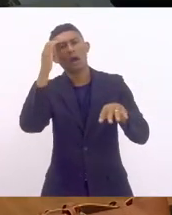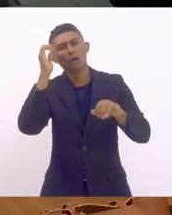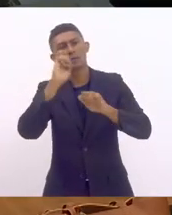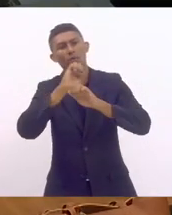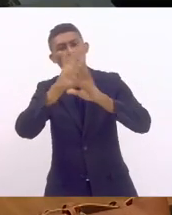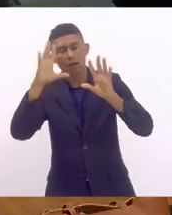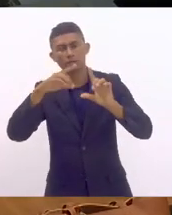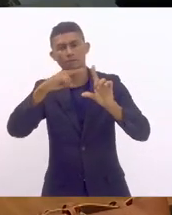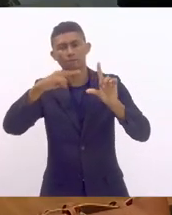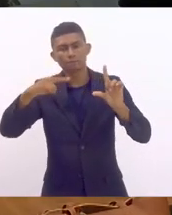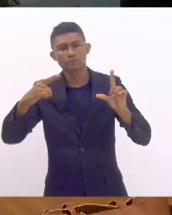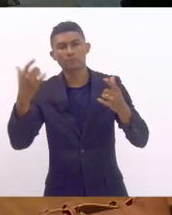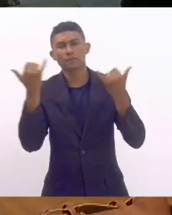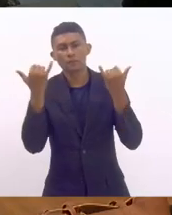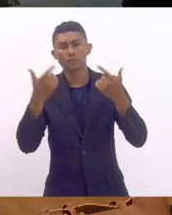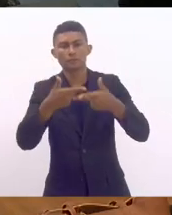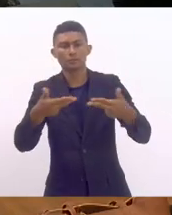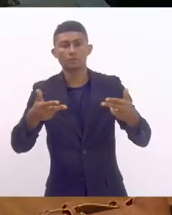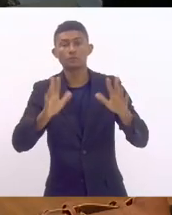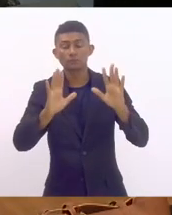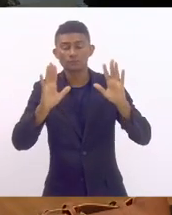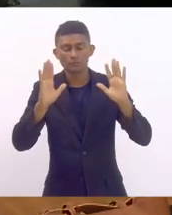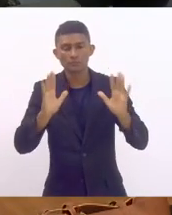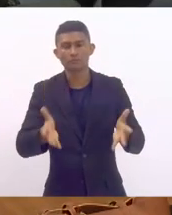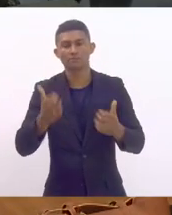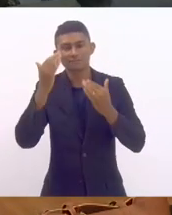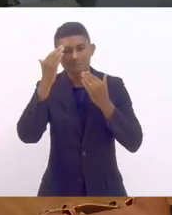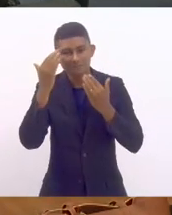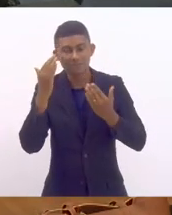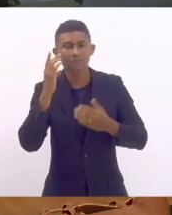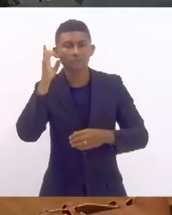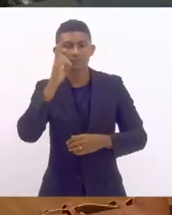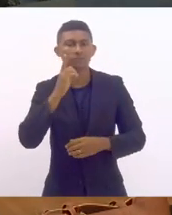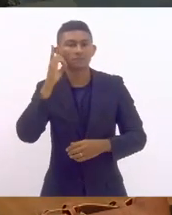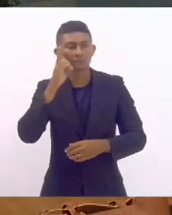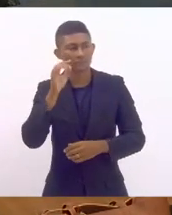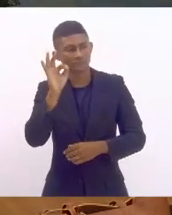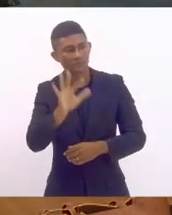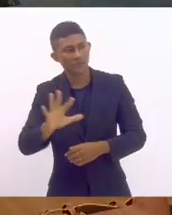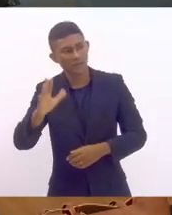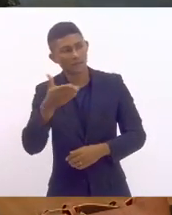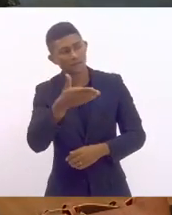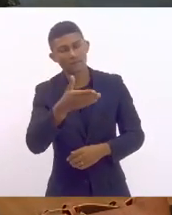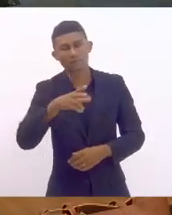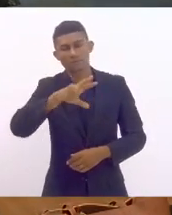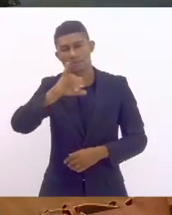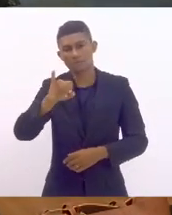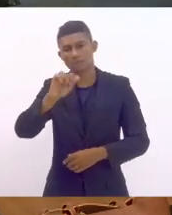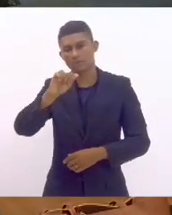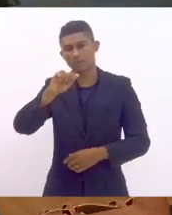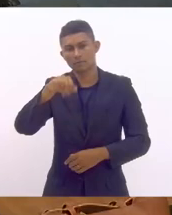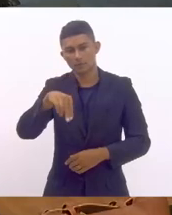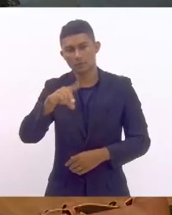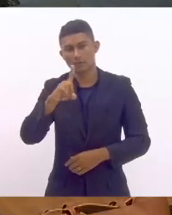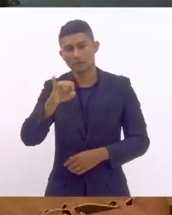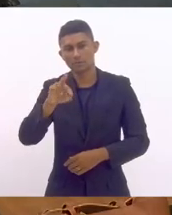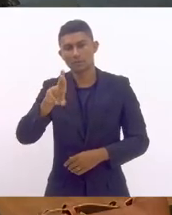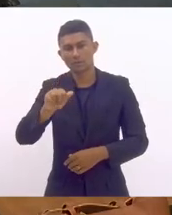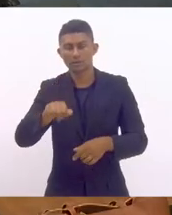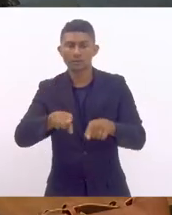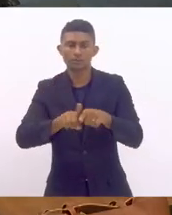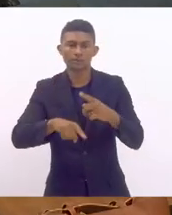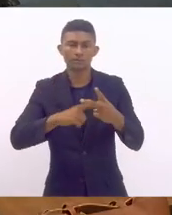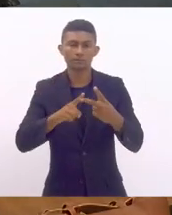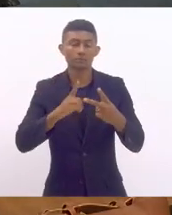mas desde já é congratulando aqui a nossa querida deputada Federal Jandira feghali a deputada estadual